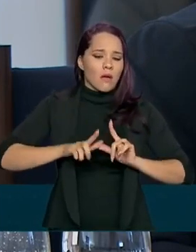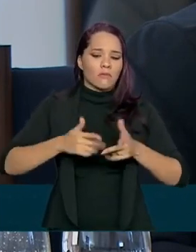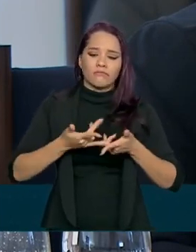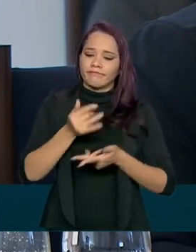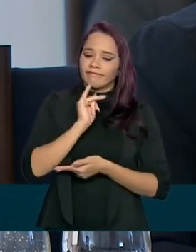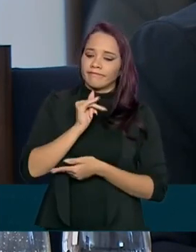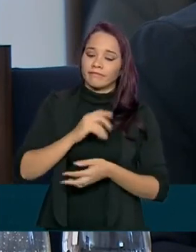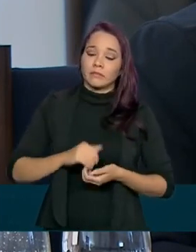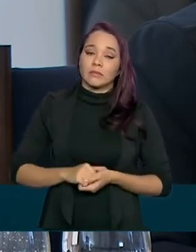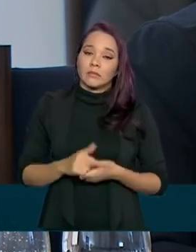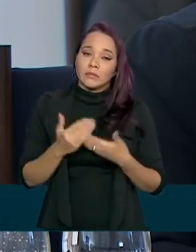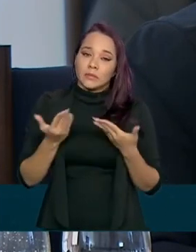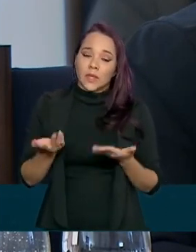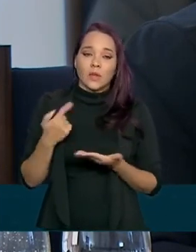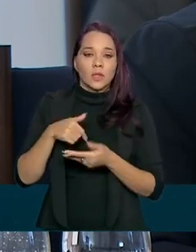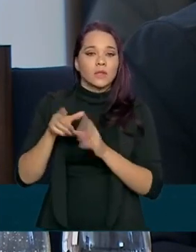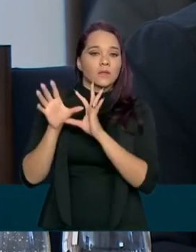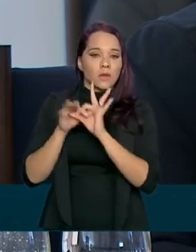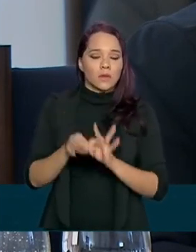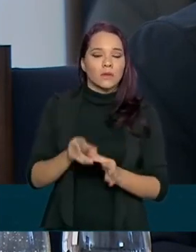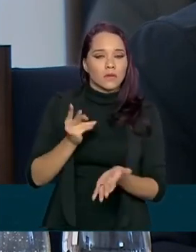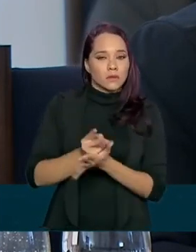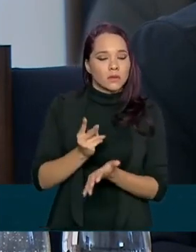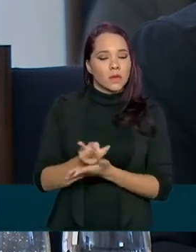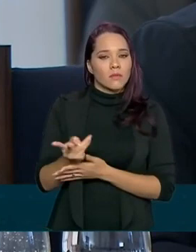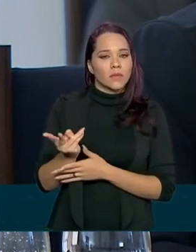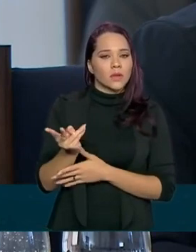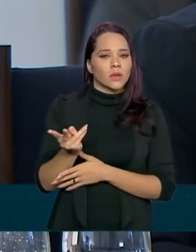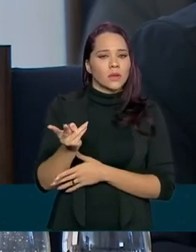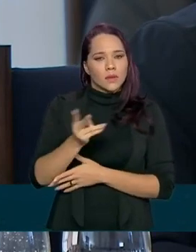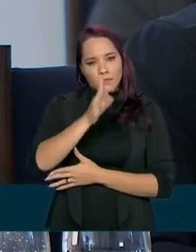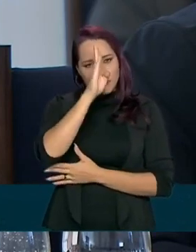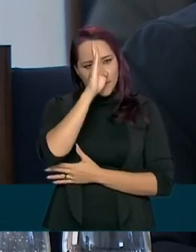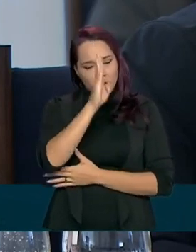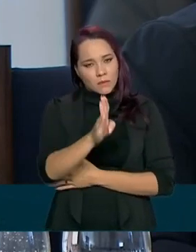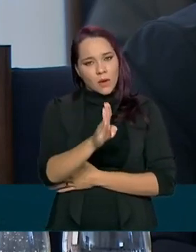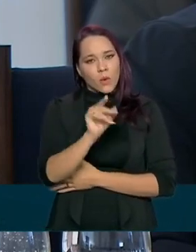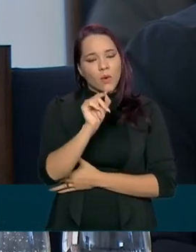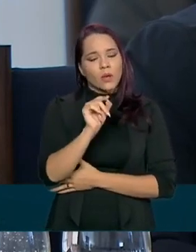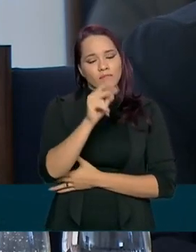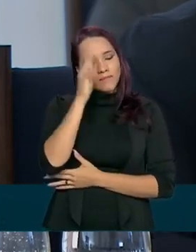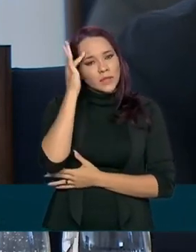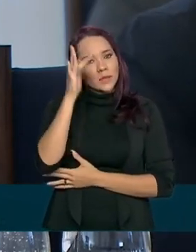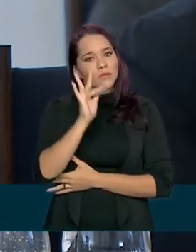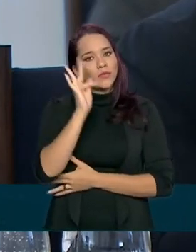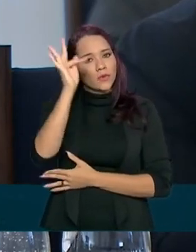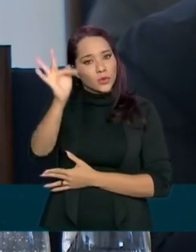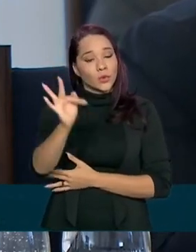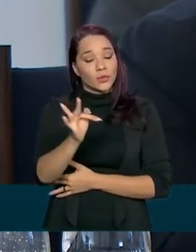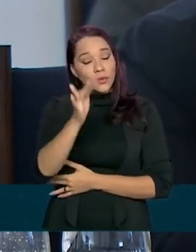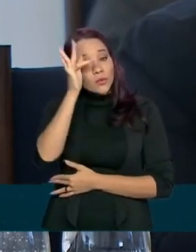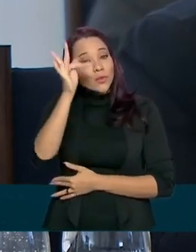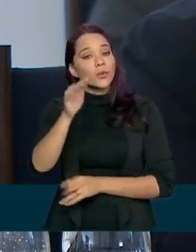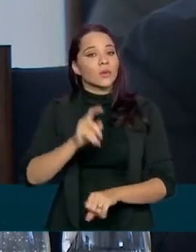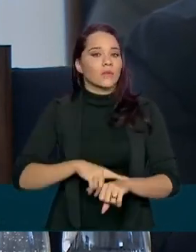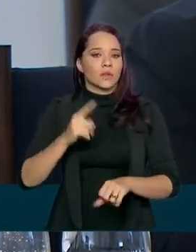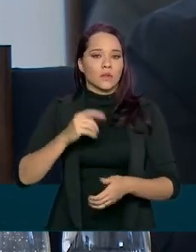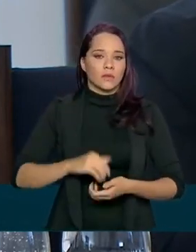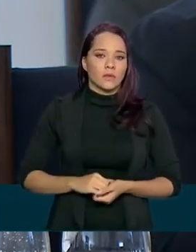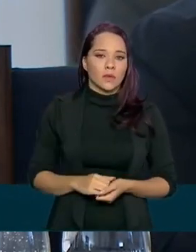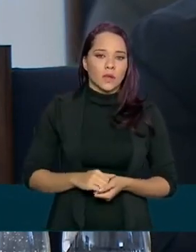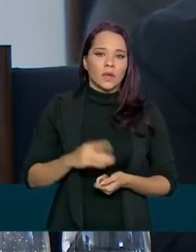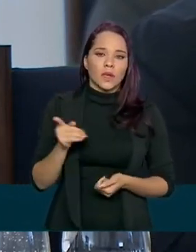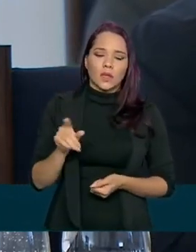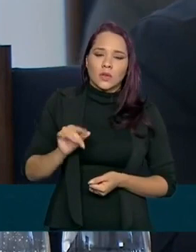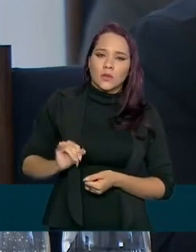então nesse contexto sempre com centralizando na no futuro ou seja no futuro imediato e